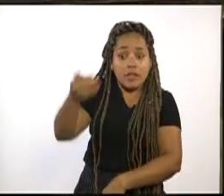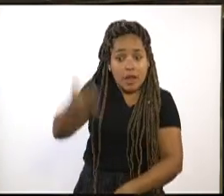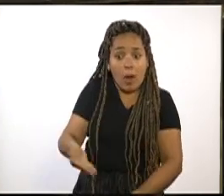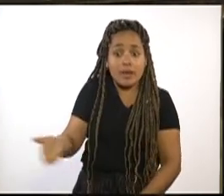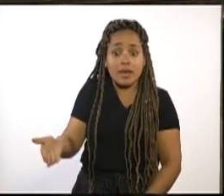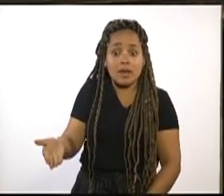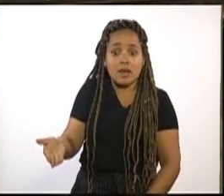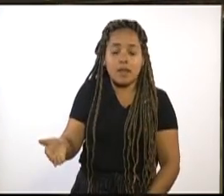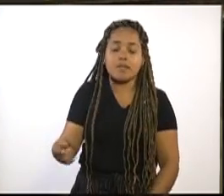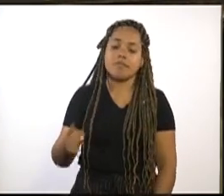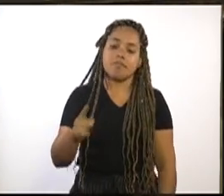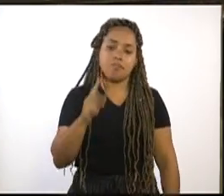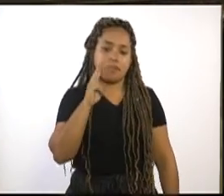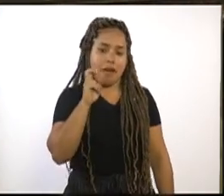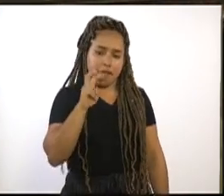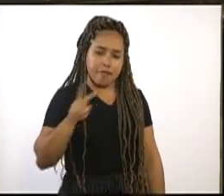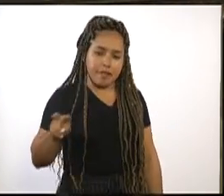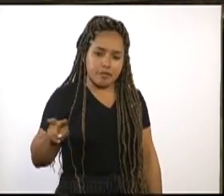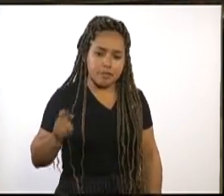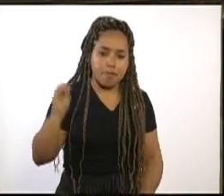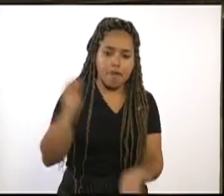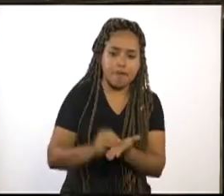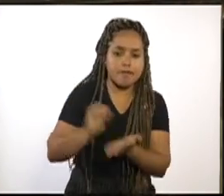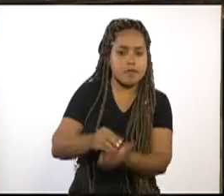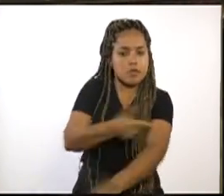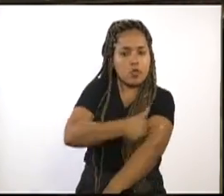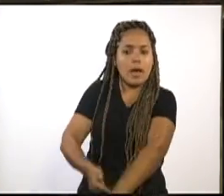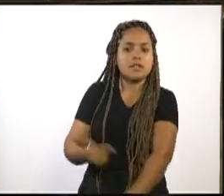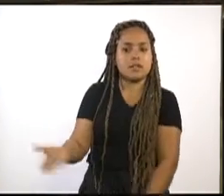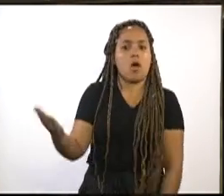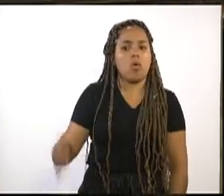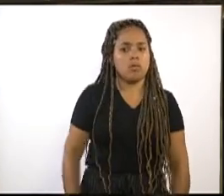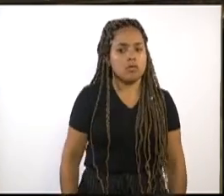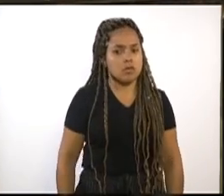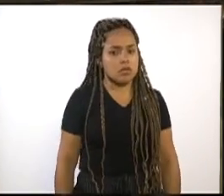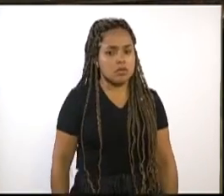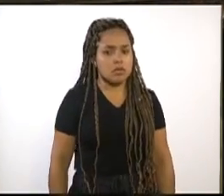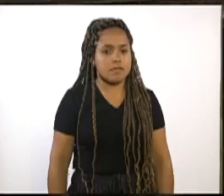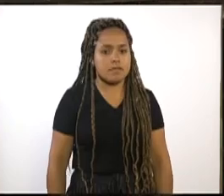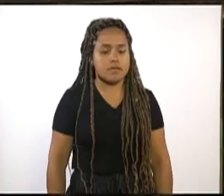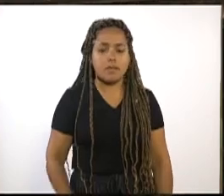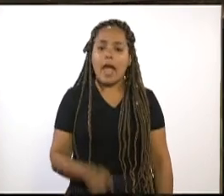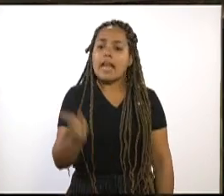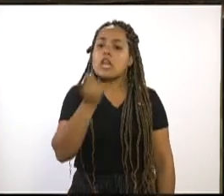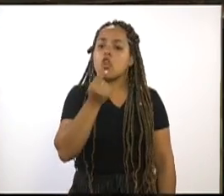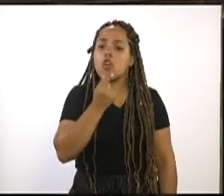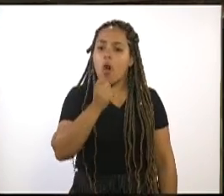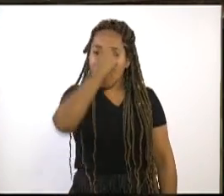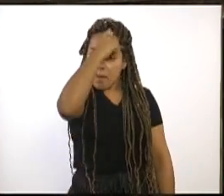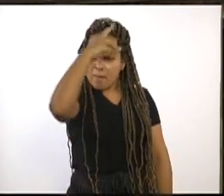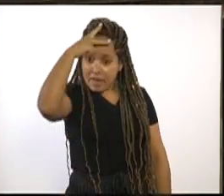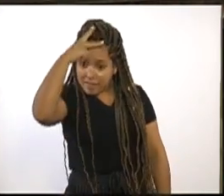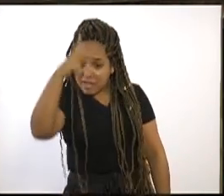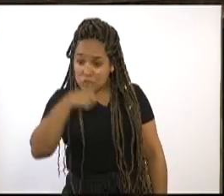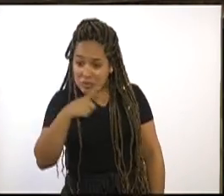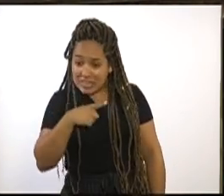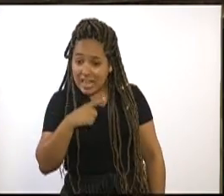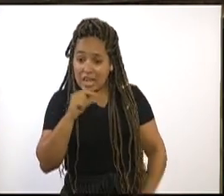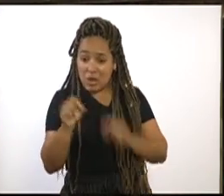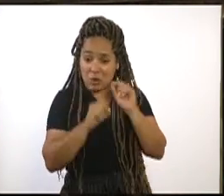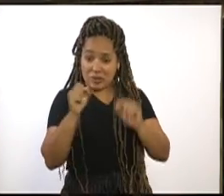o melhor possível, é o topo. Então o prefeito tem a capacidade de, no auge,